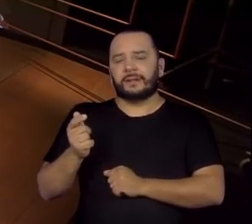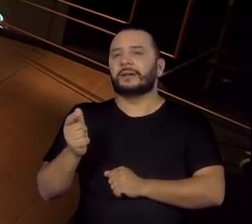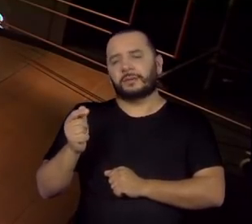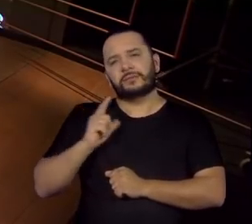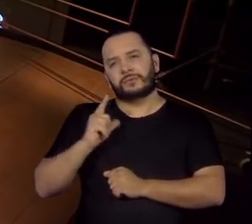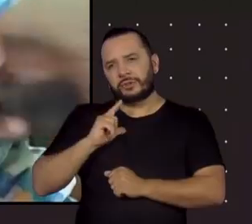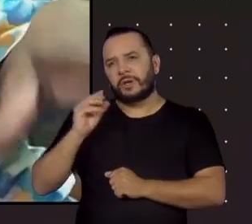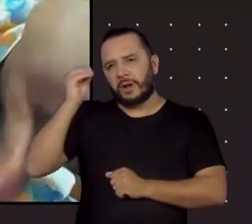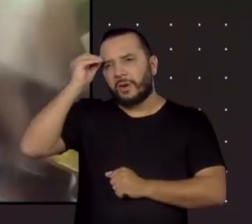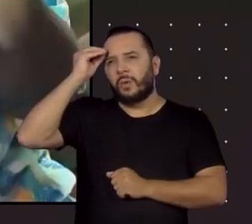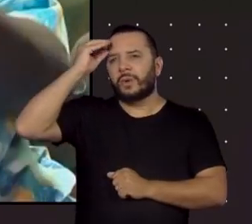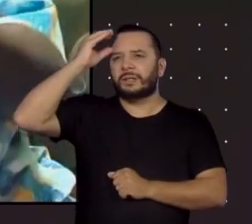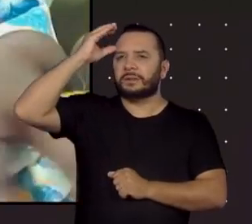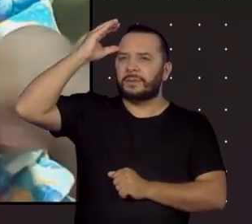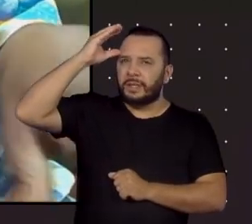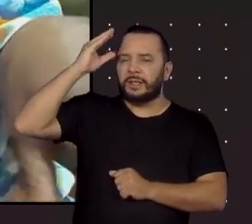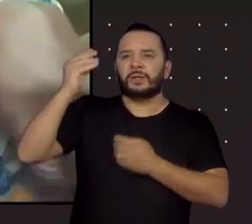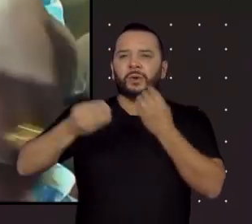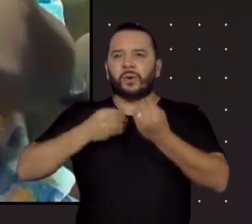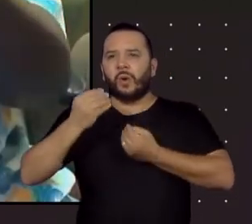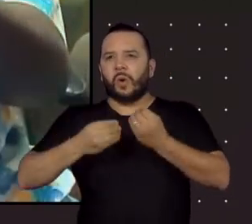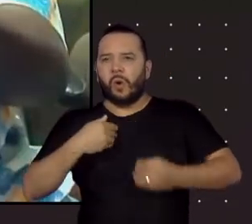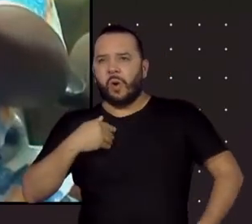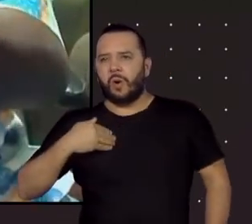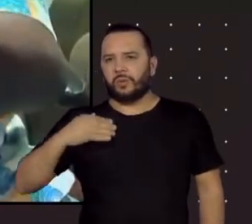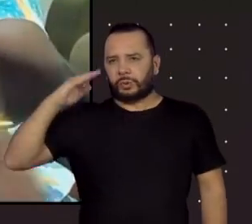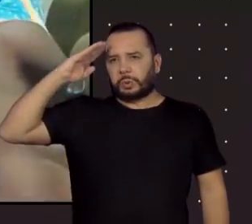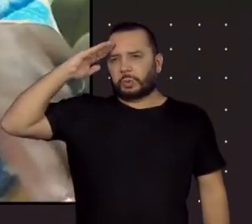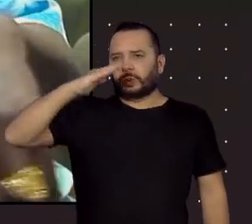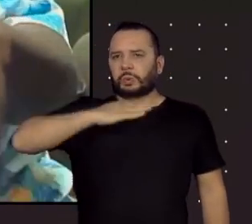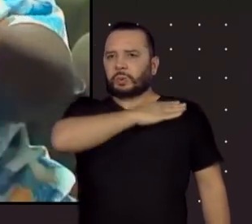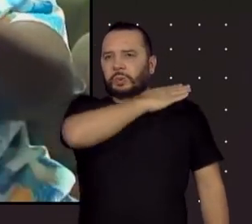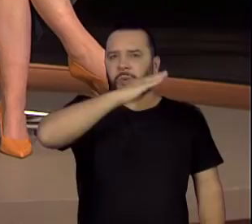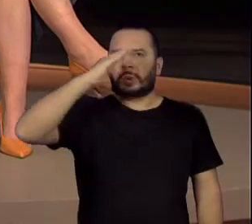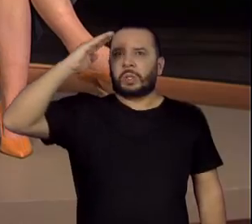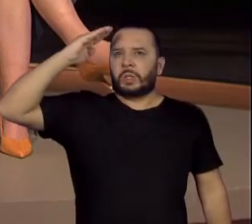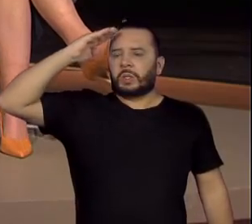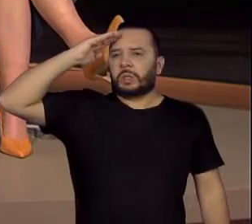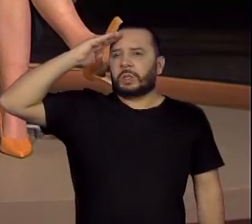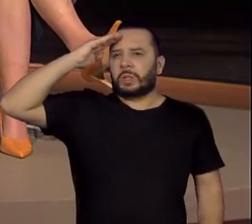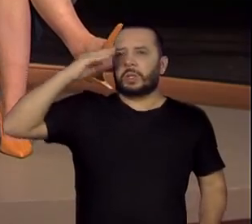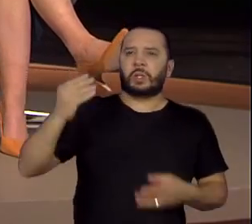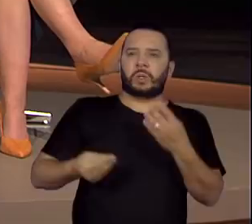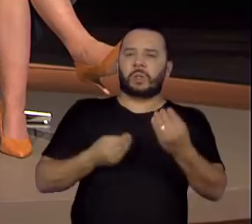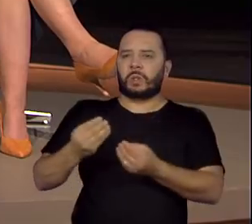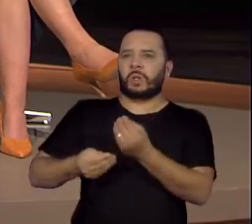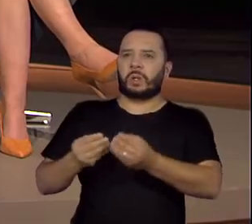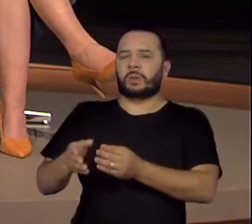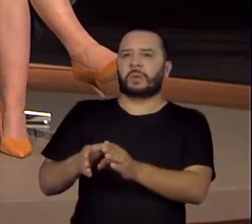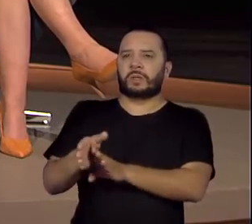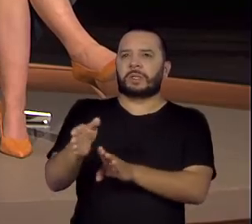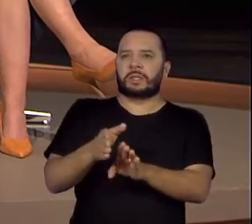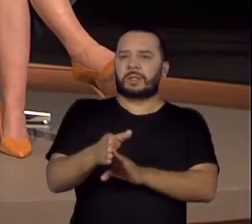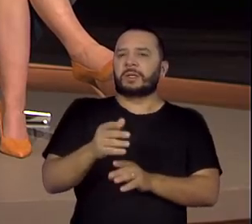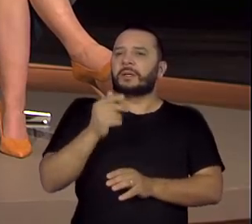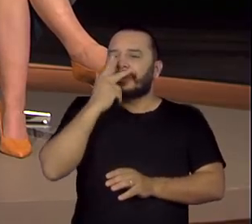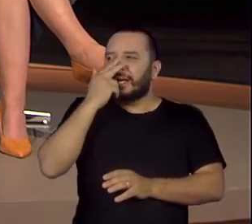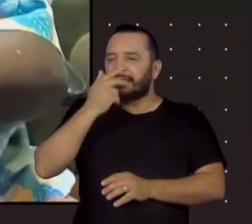conhecimento dessa coisa, do cafetão, do aproveitador, bem estilo americano